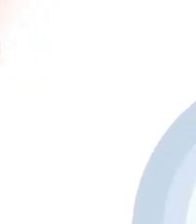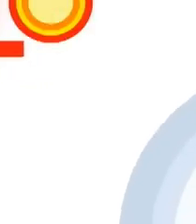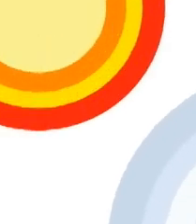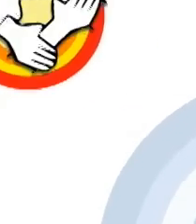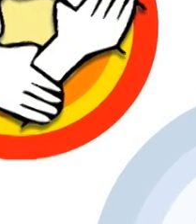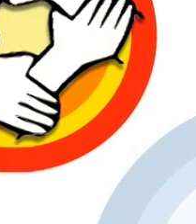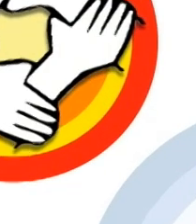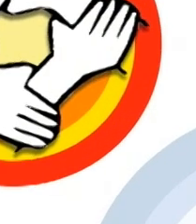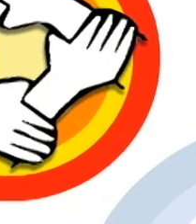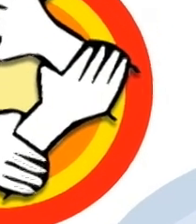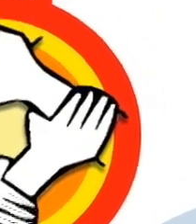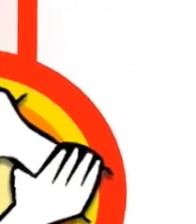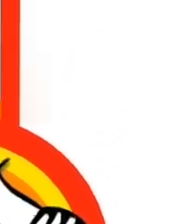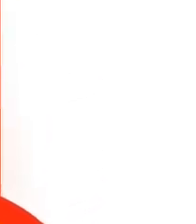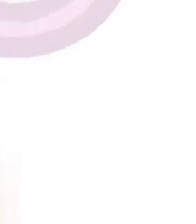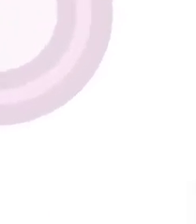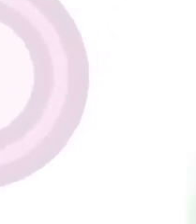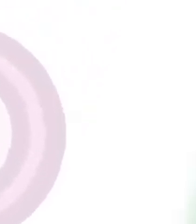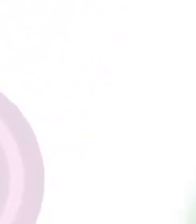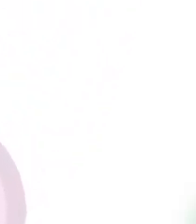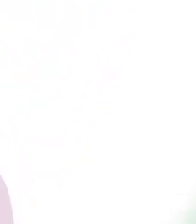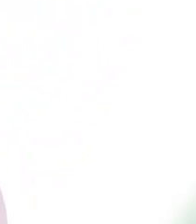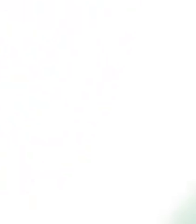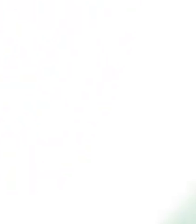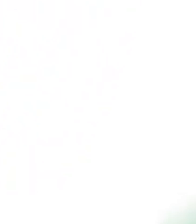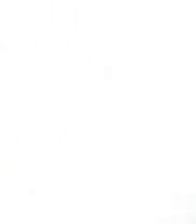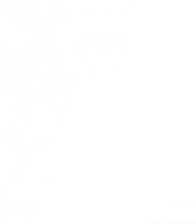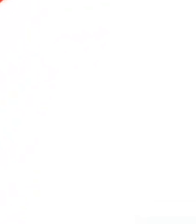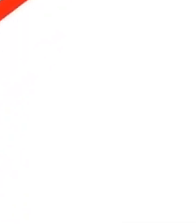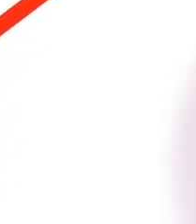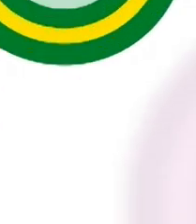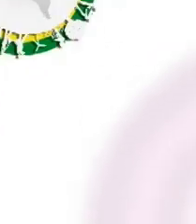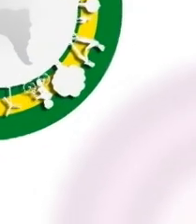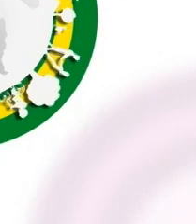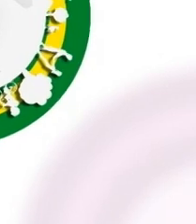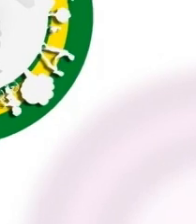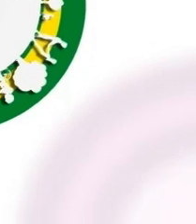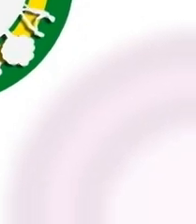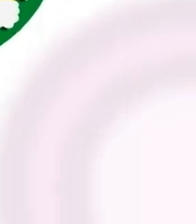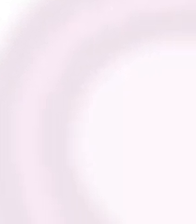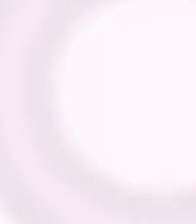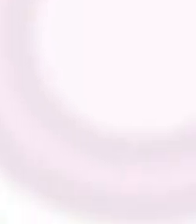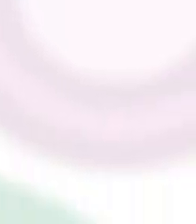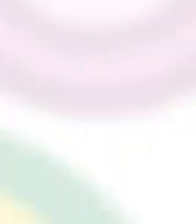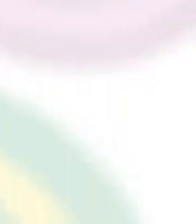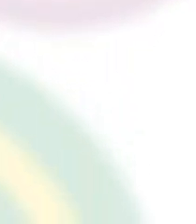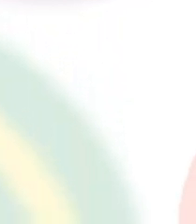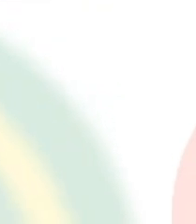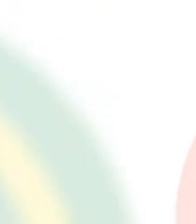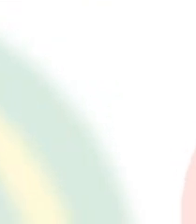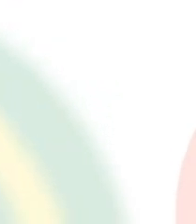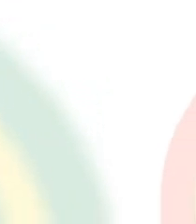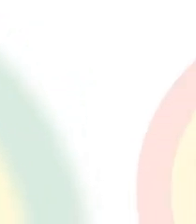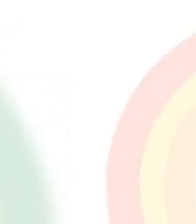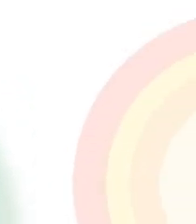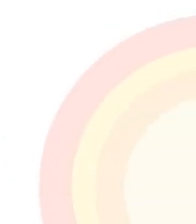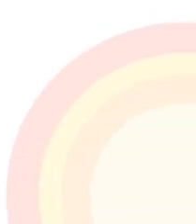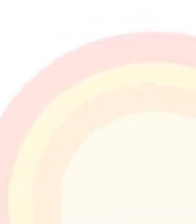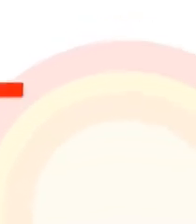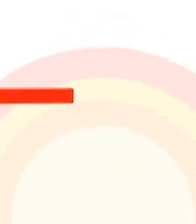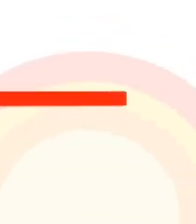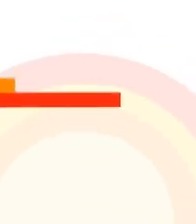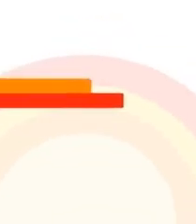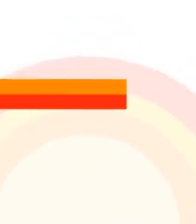Você faz a diferença? Eu faço. Eu faço. Eu faço. Eu faço.